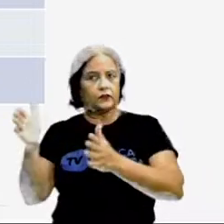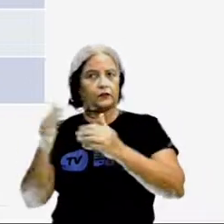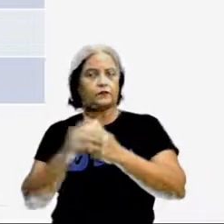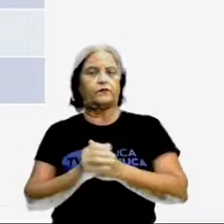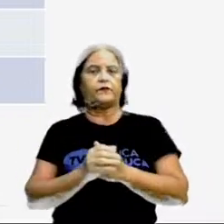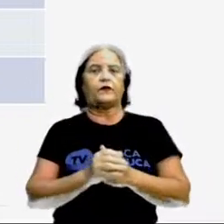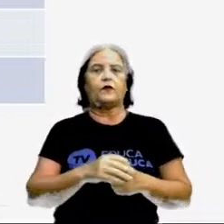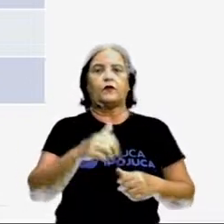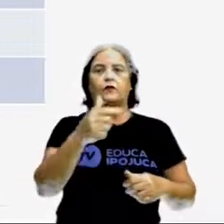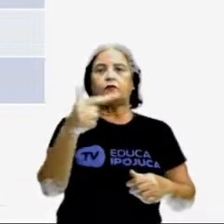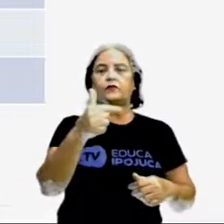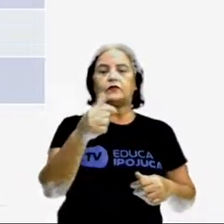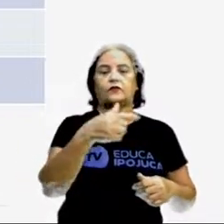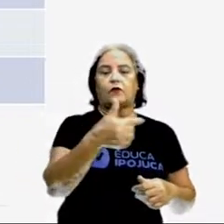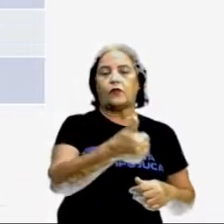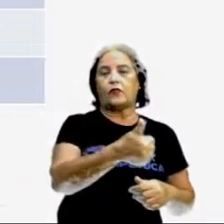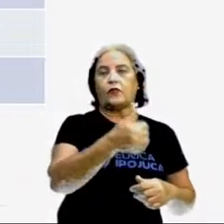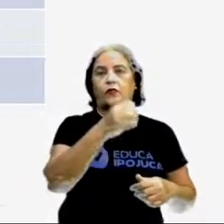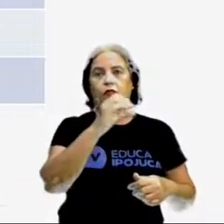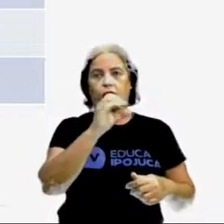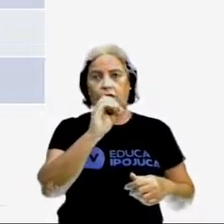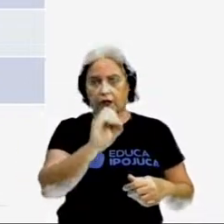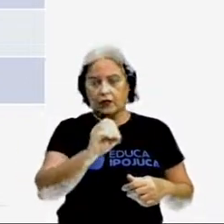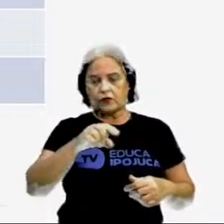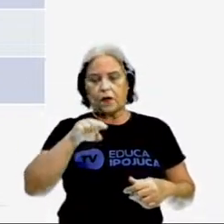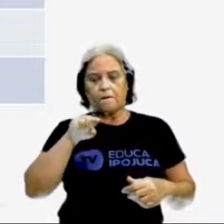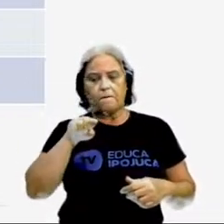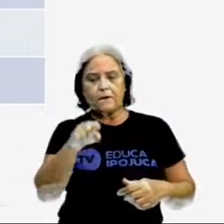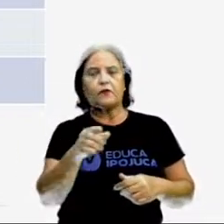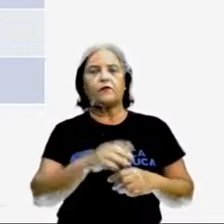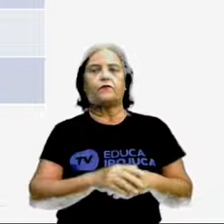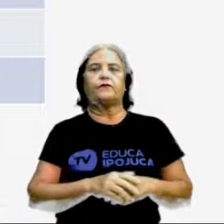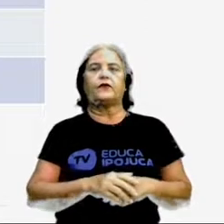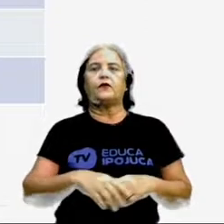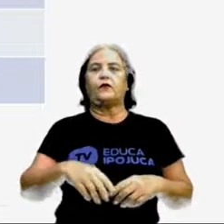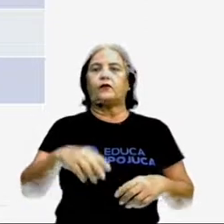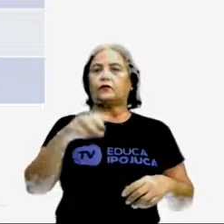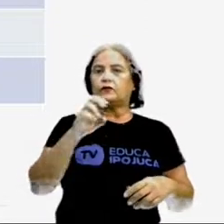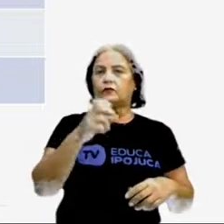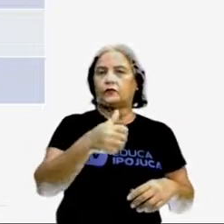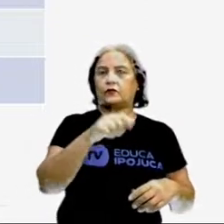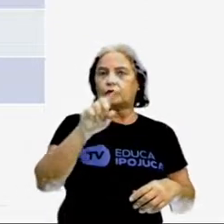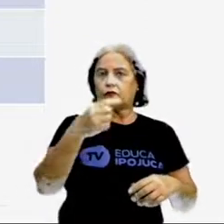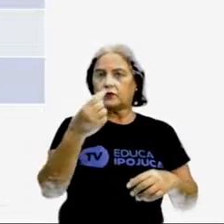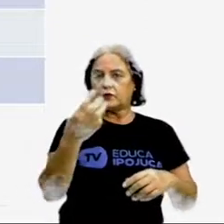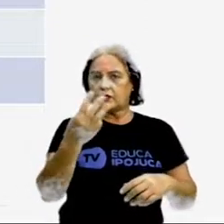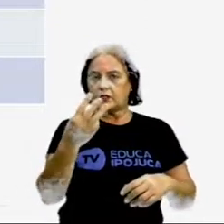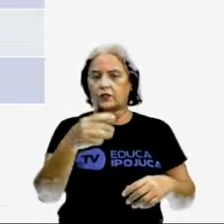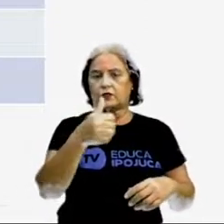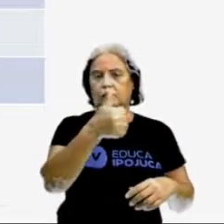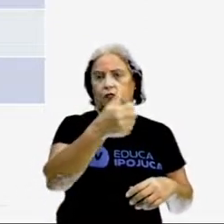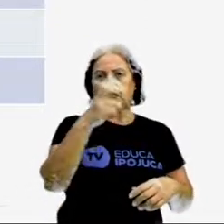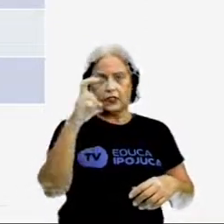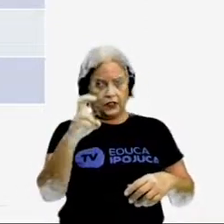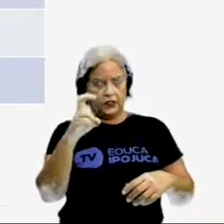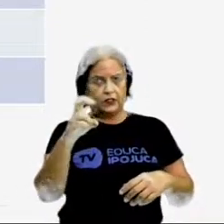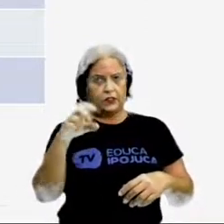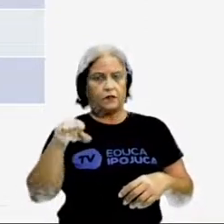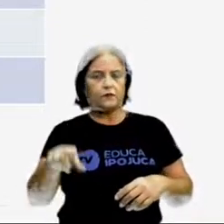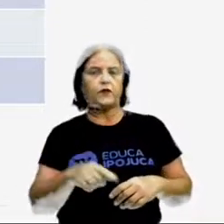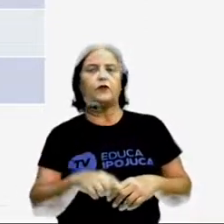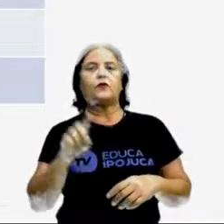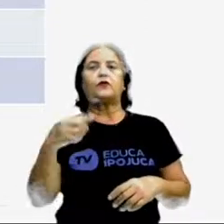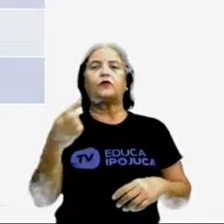mil. No terceiro dia, 15 mil. No quarto dia, 20 mil. E no quinto